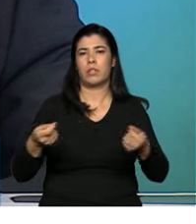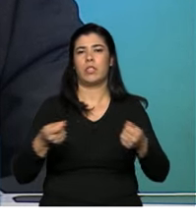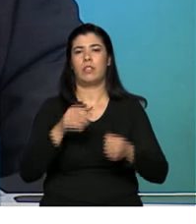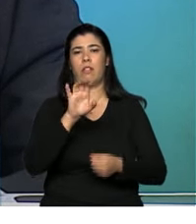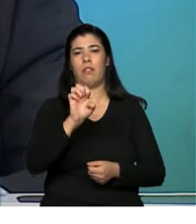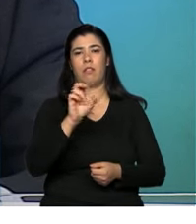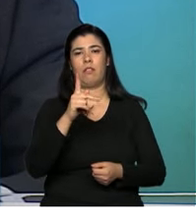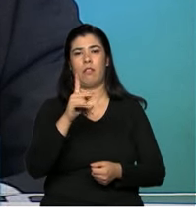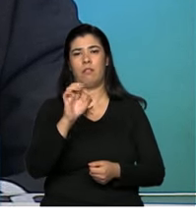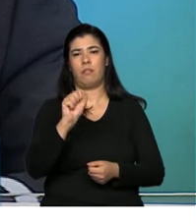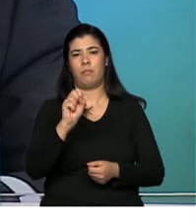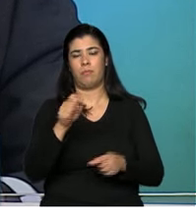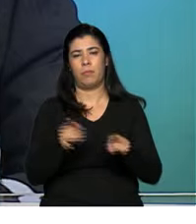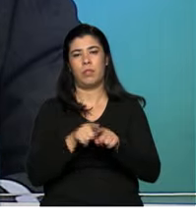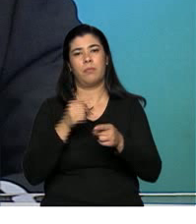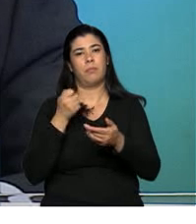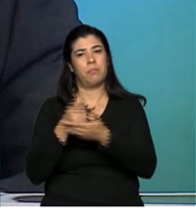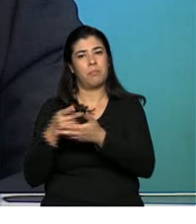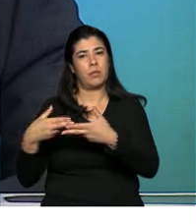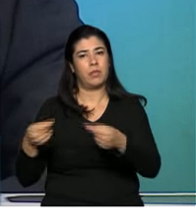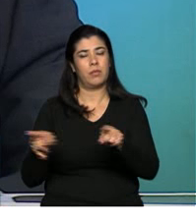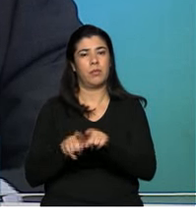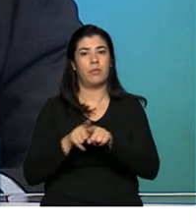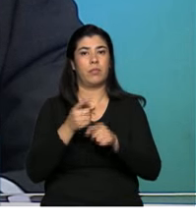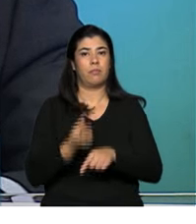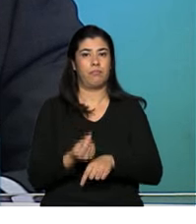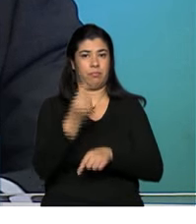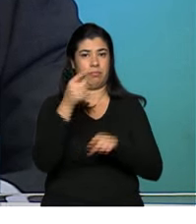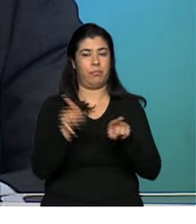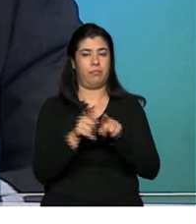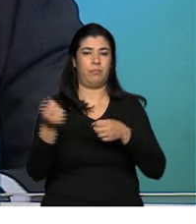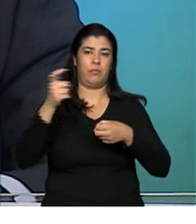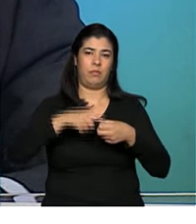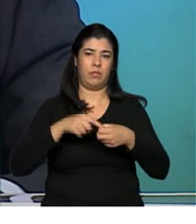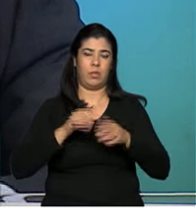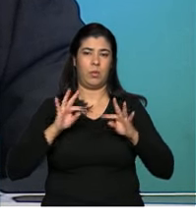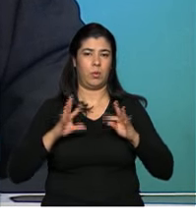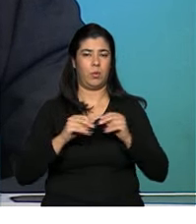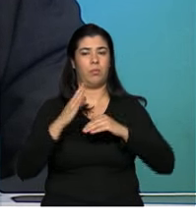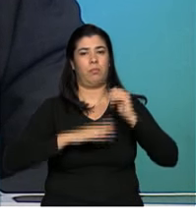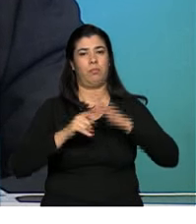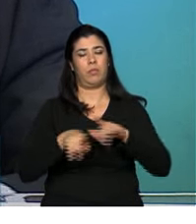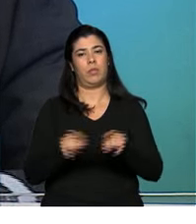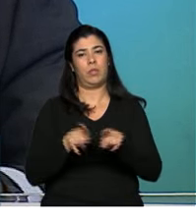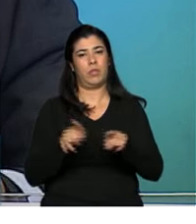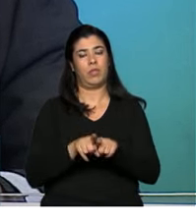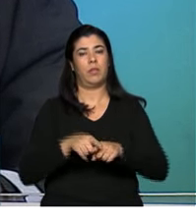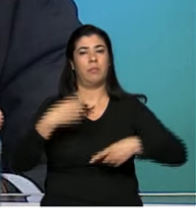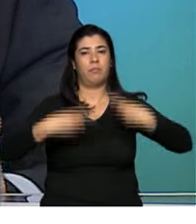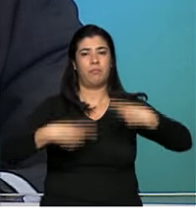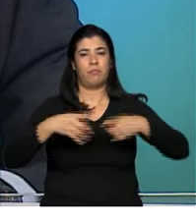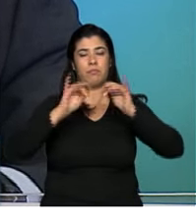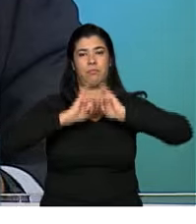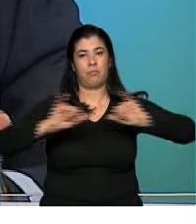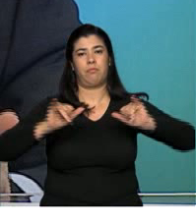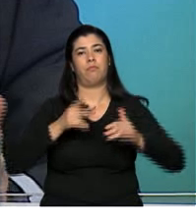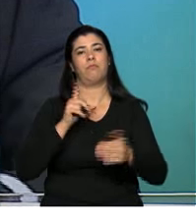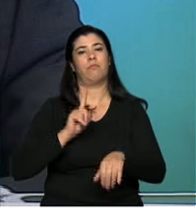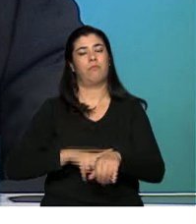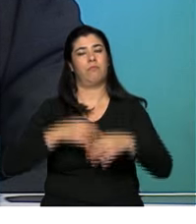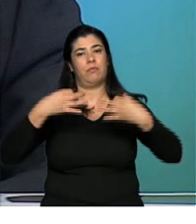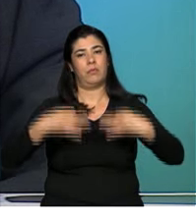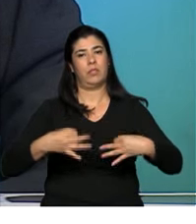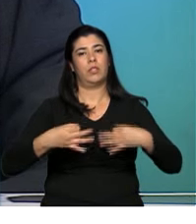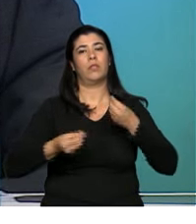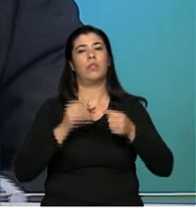despesa há medidas também de recuperação de receita mas todas essas medidas serão anunciadas quandoas no momento certo que é no momento